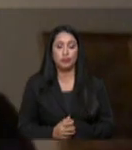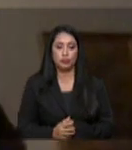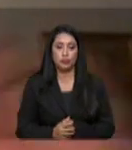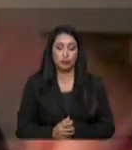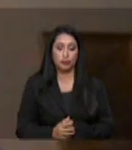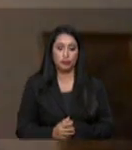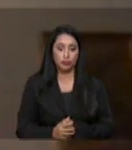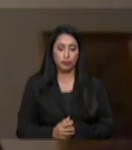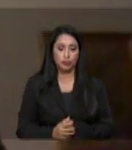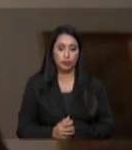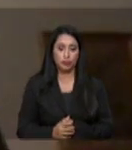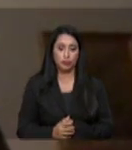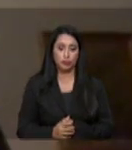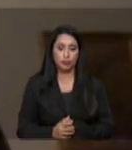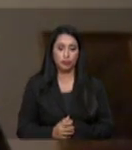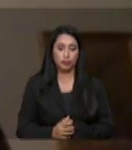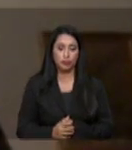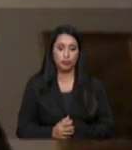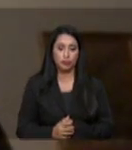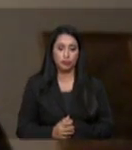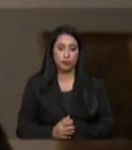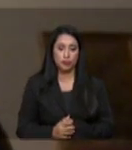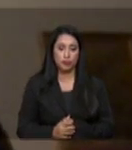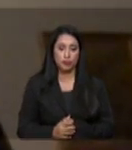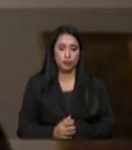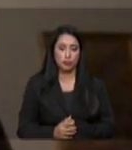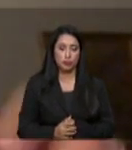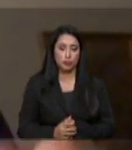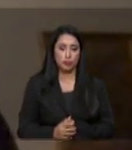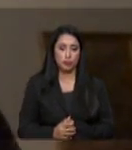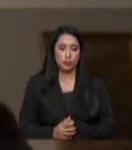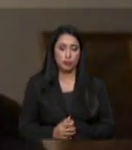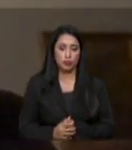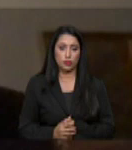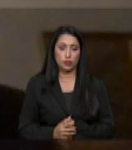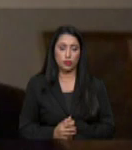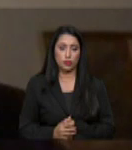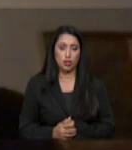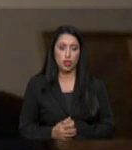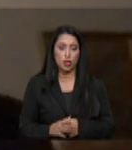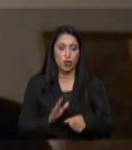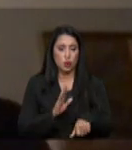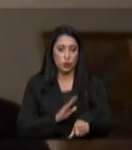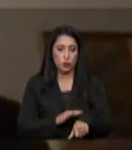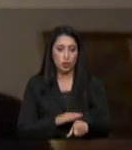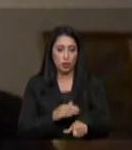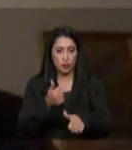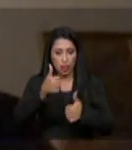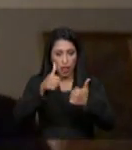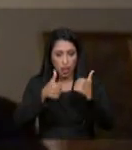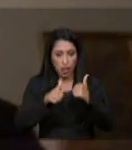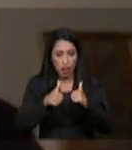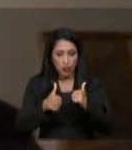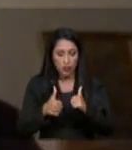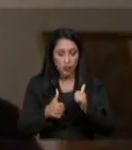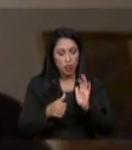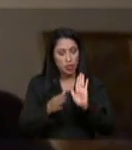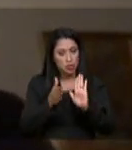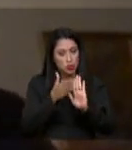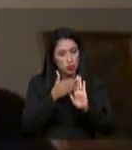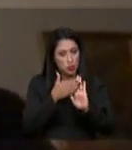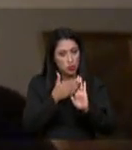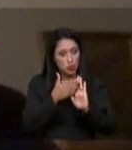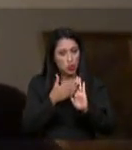e eu vou de ter um pouco mais de tempo na avaliação deste top